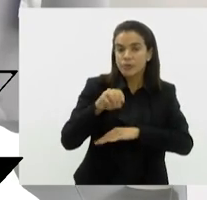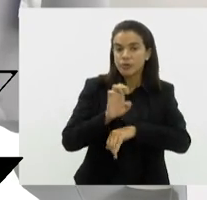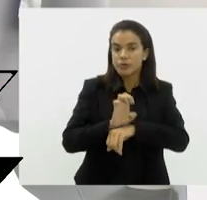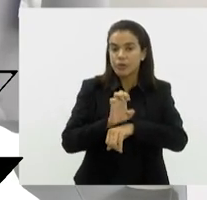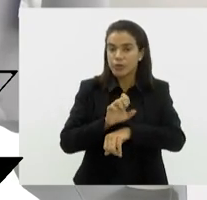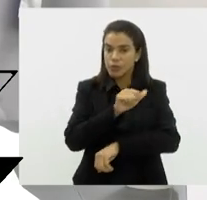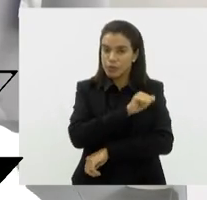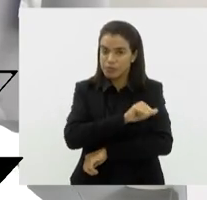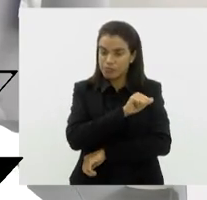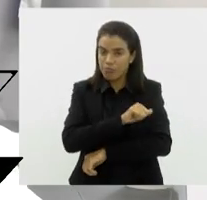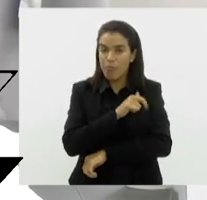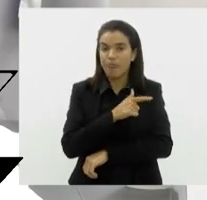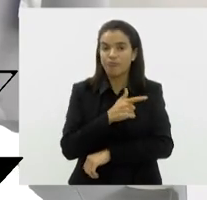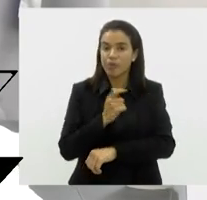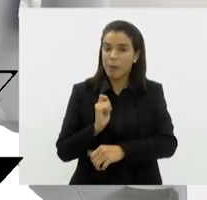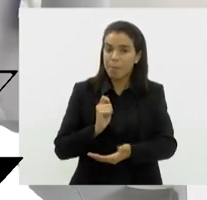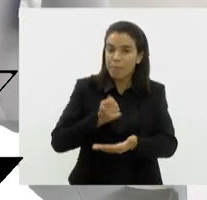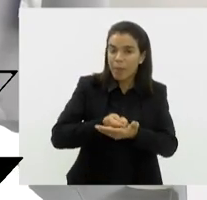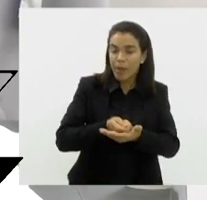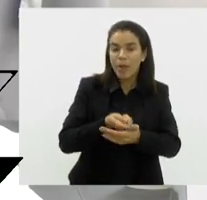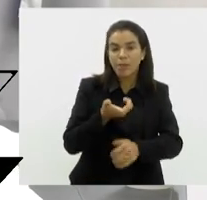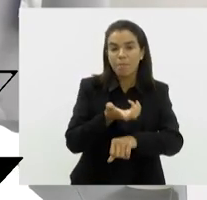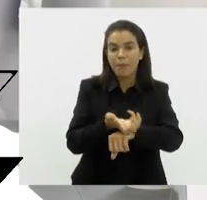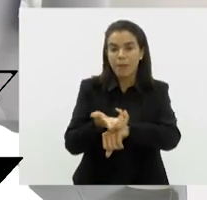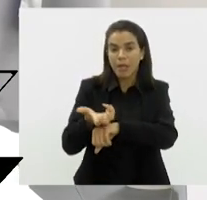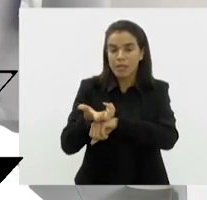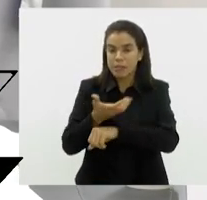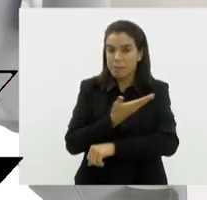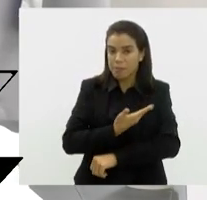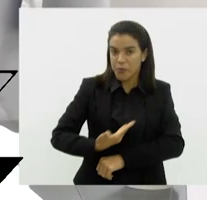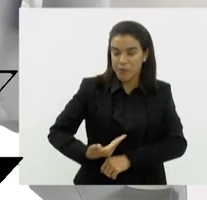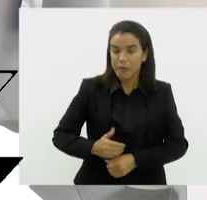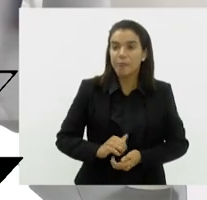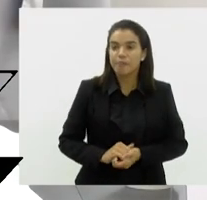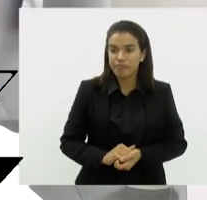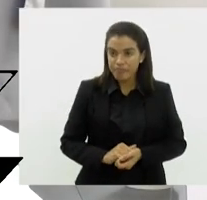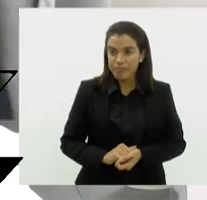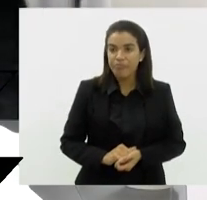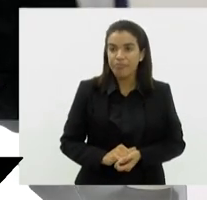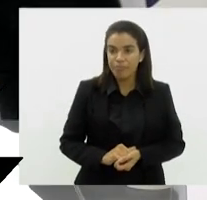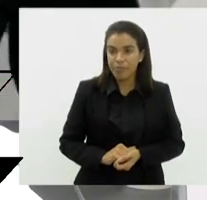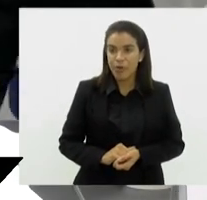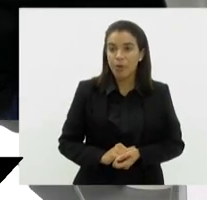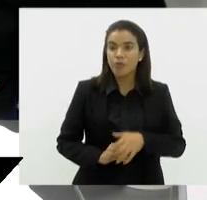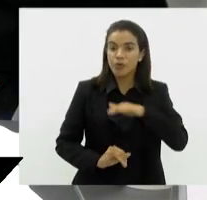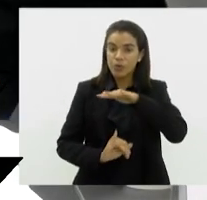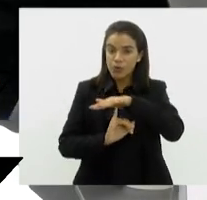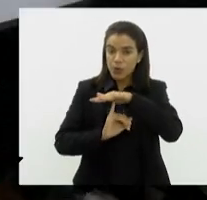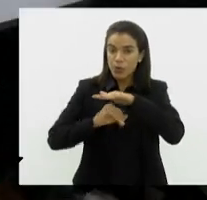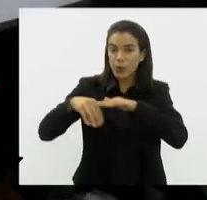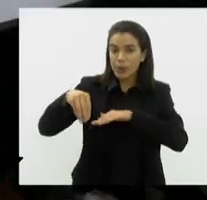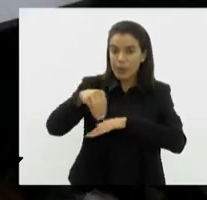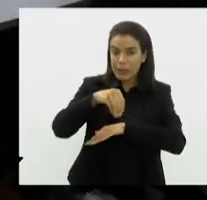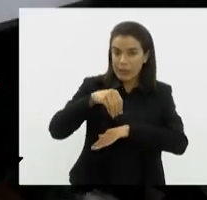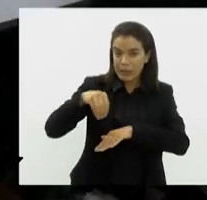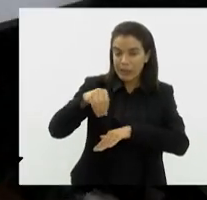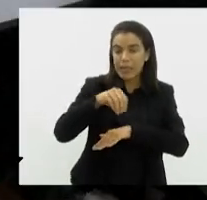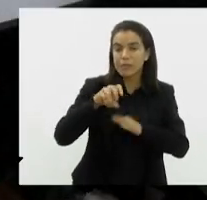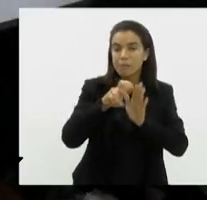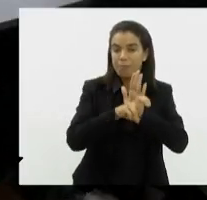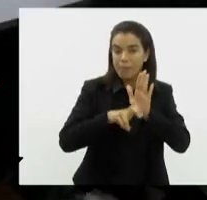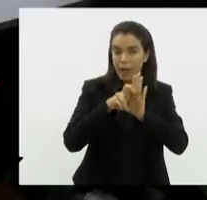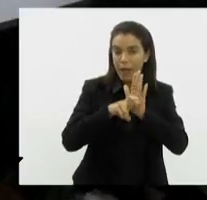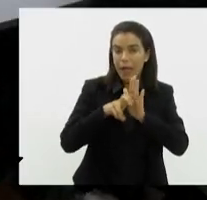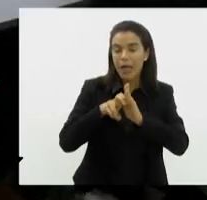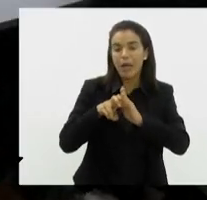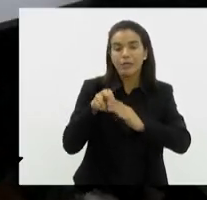bancar a reforma de praça pública. Exatamente. Instituto de Terras, parques e jardins,